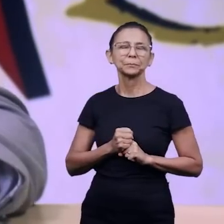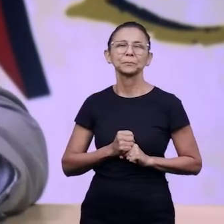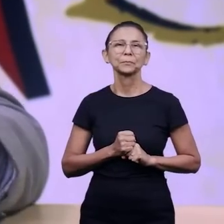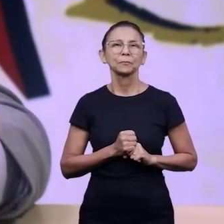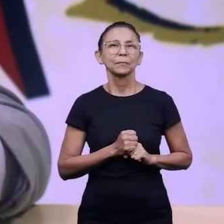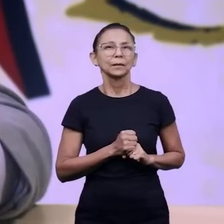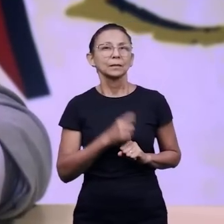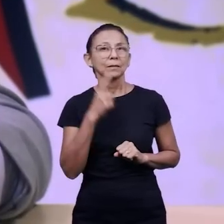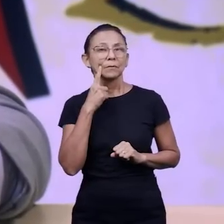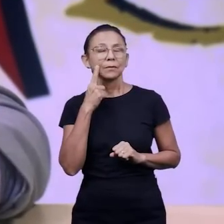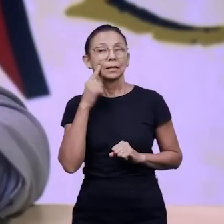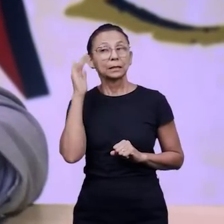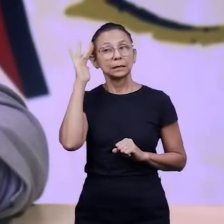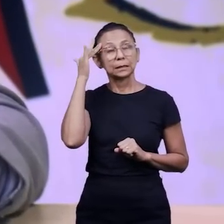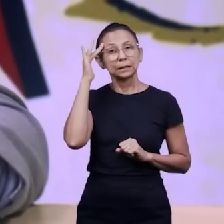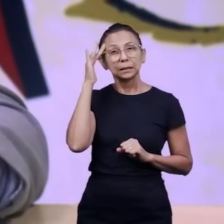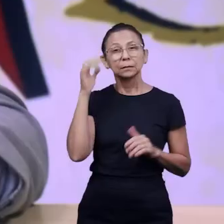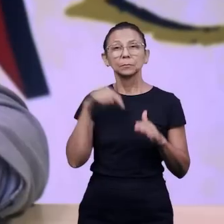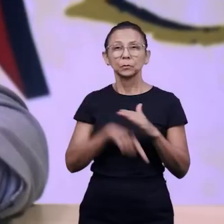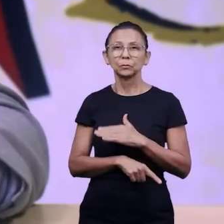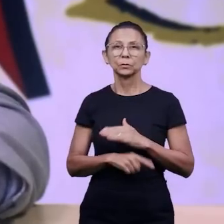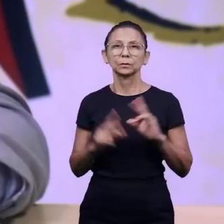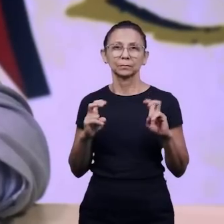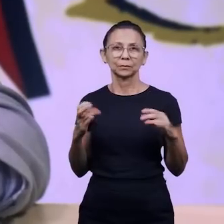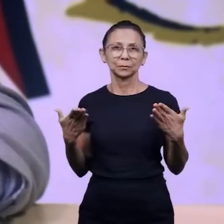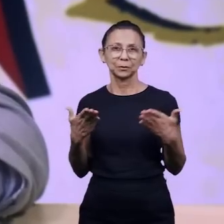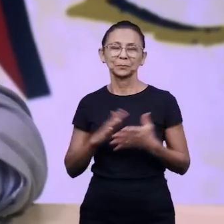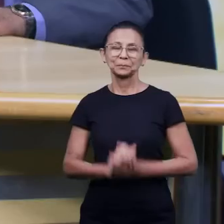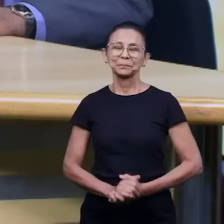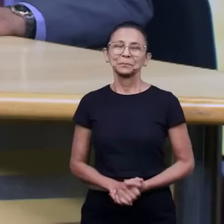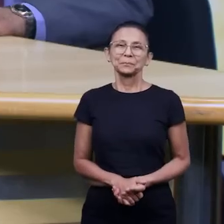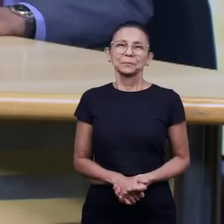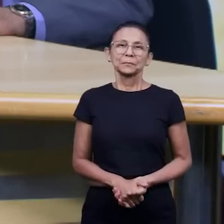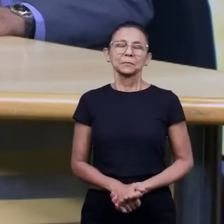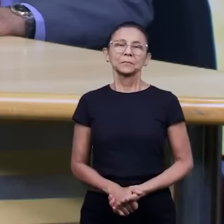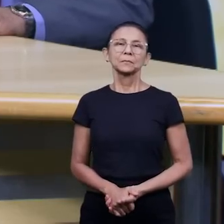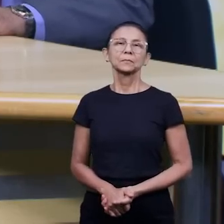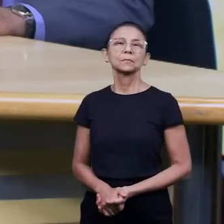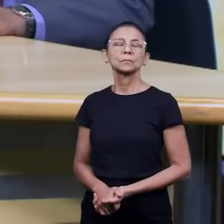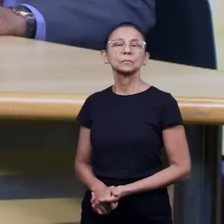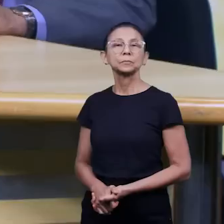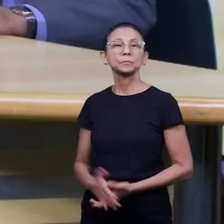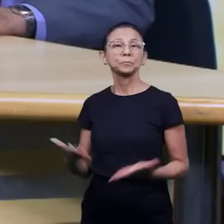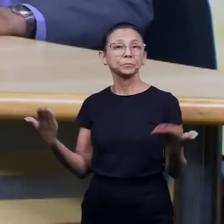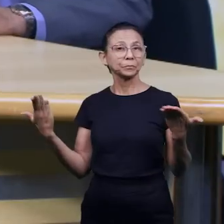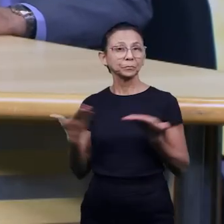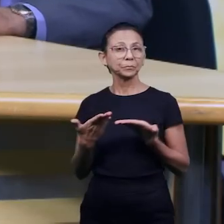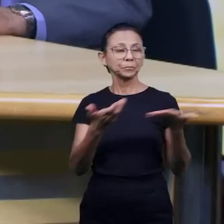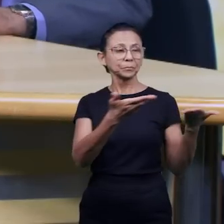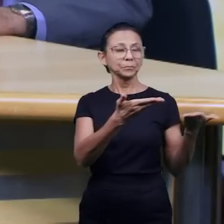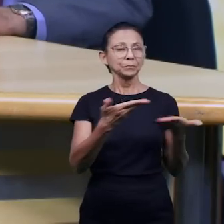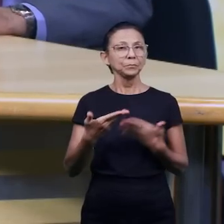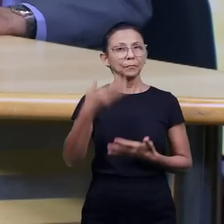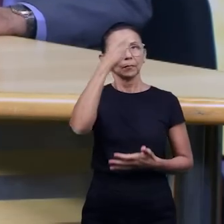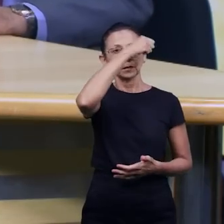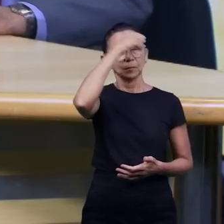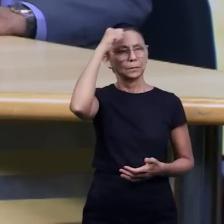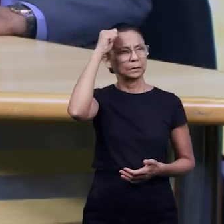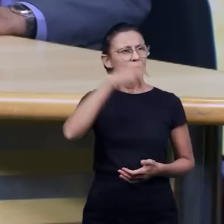anterior, eu recomendo que no canal da Igreja Cristã Maranata no YouTube você entre lá, Conversas Bíblicas, você vai ver pela data,